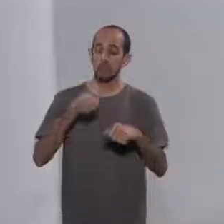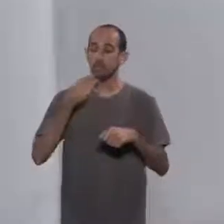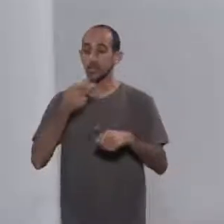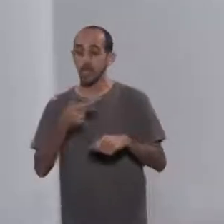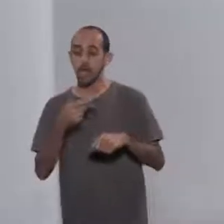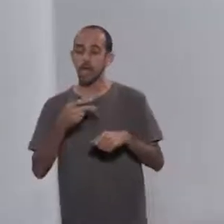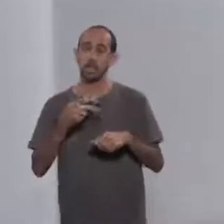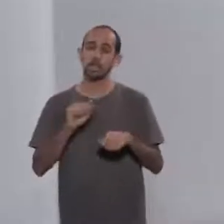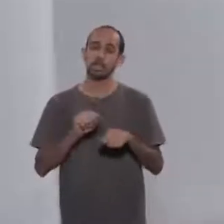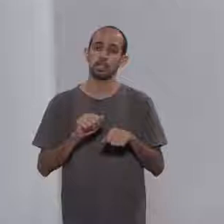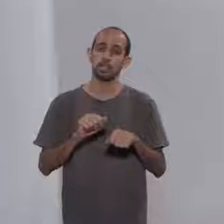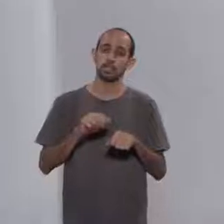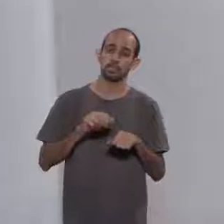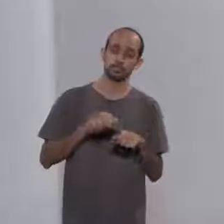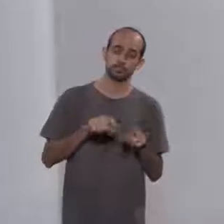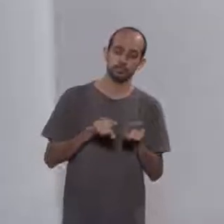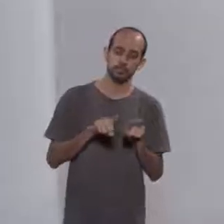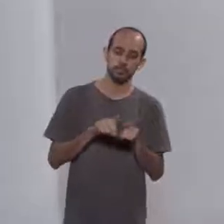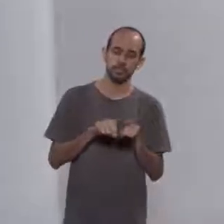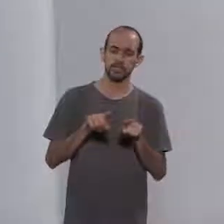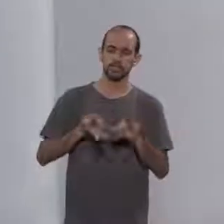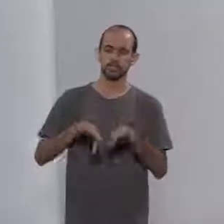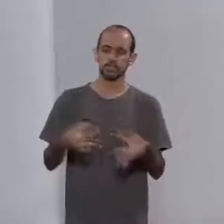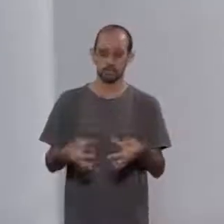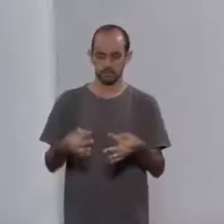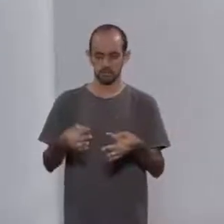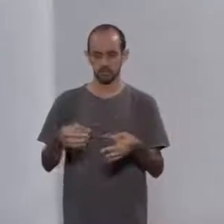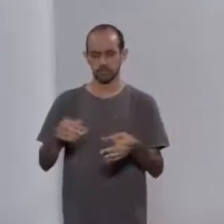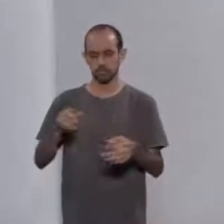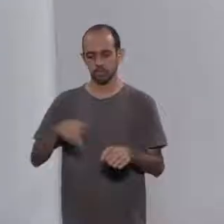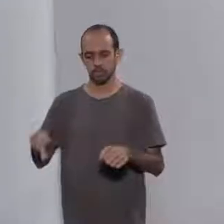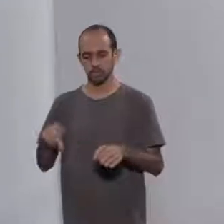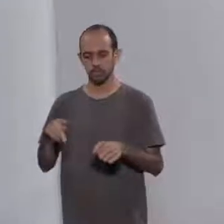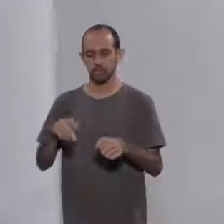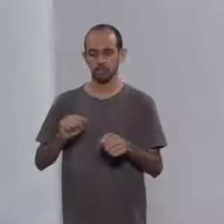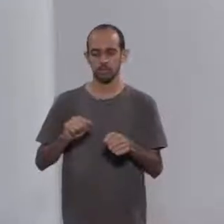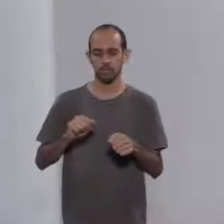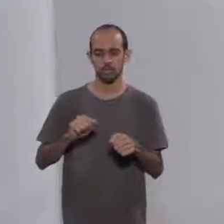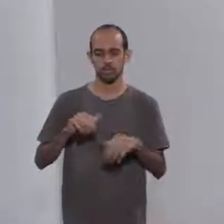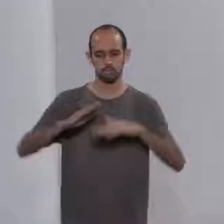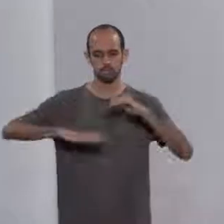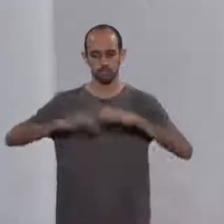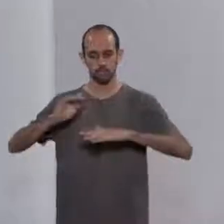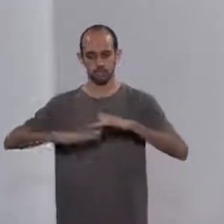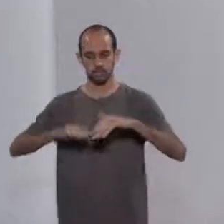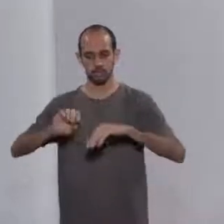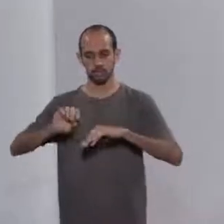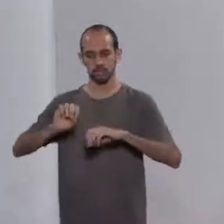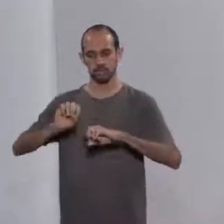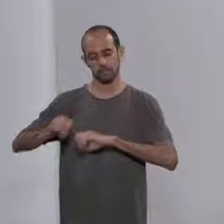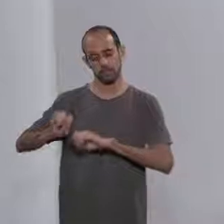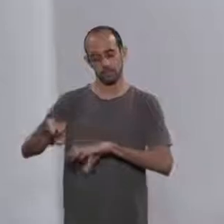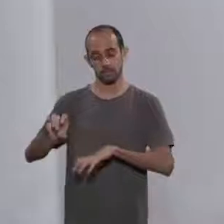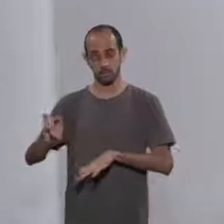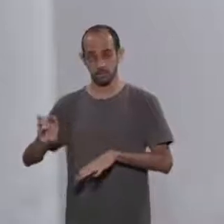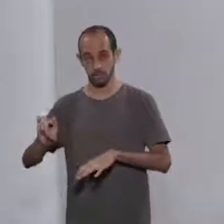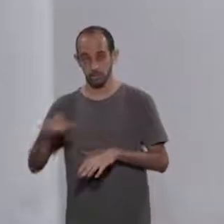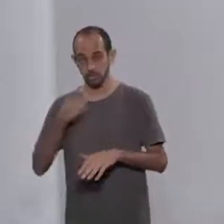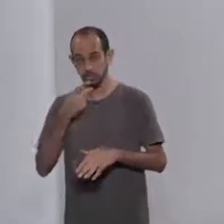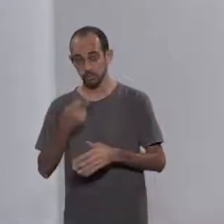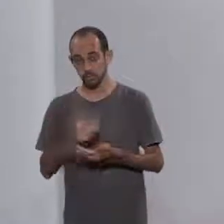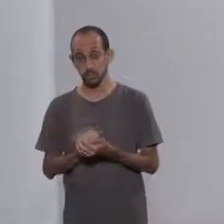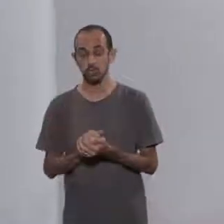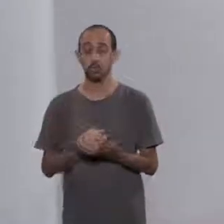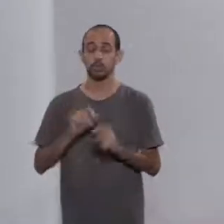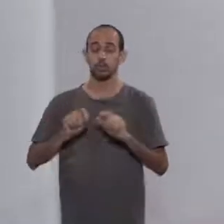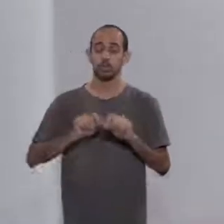oral? Então, você vai fazer uma avaliação. Uma questão simples que uma professora, uma das profissionais da educação especial nos trouxe, nos